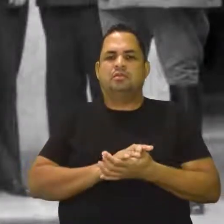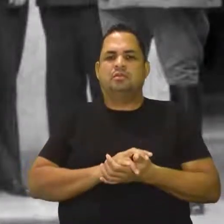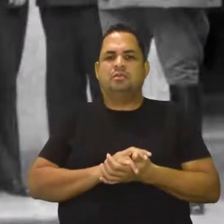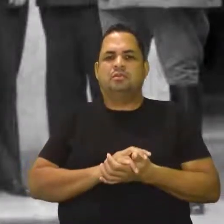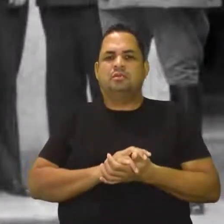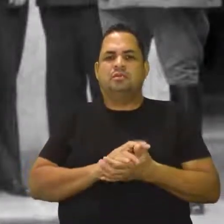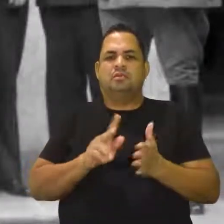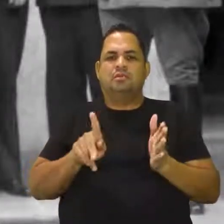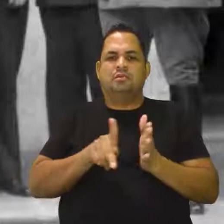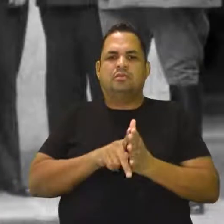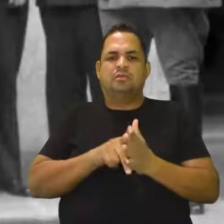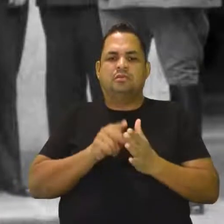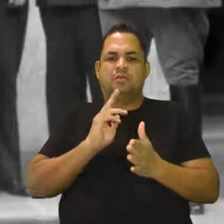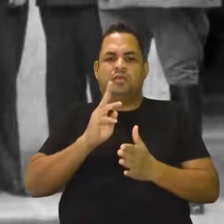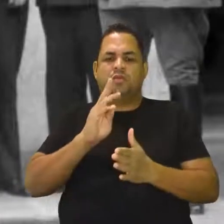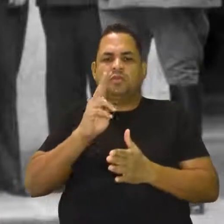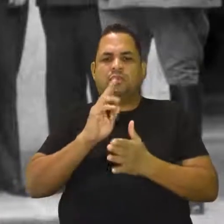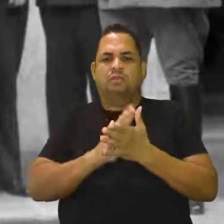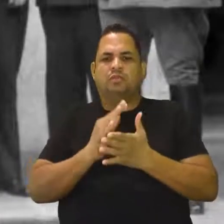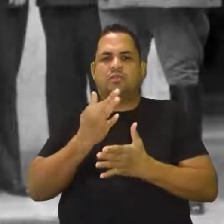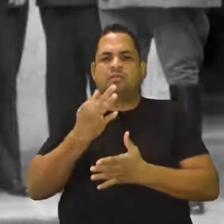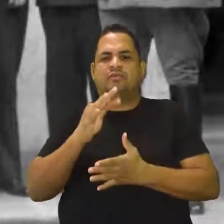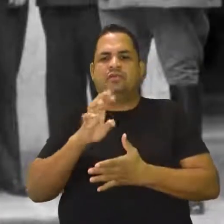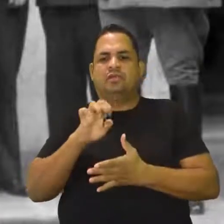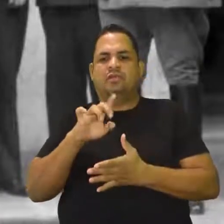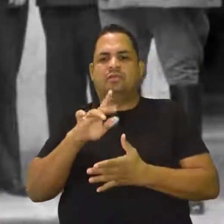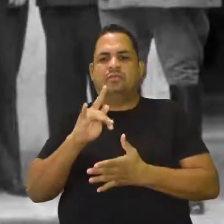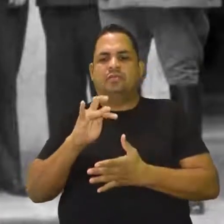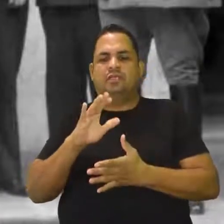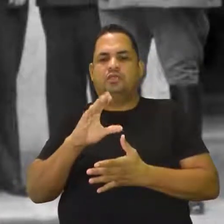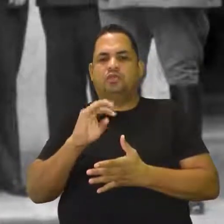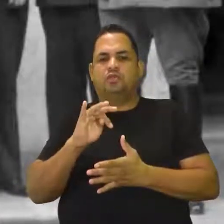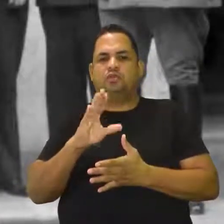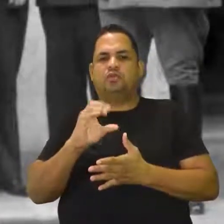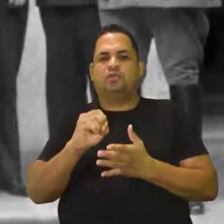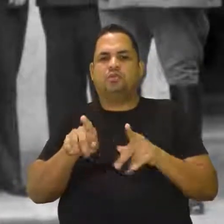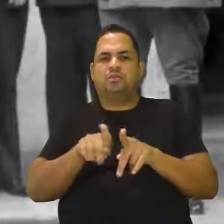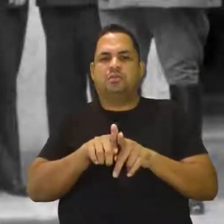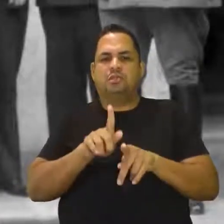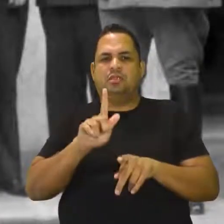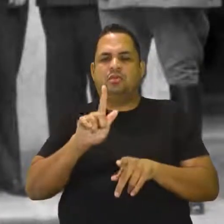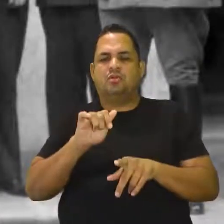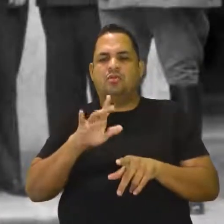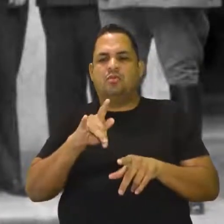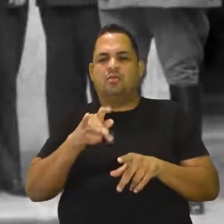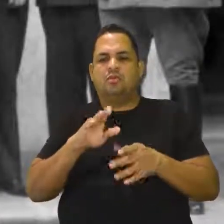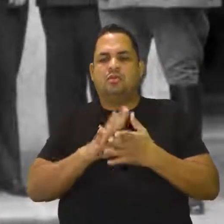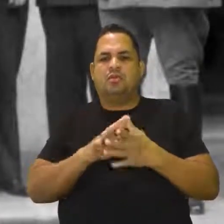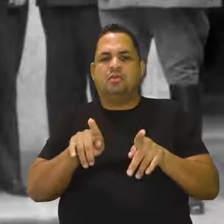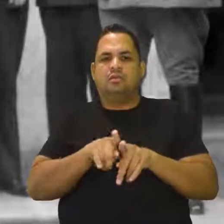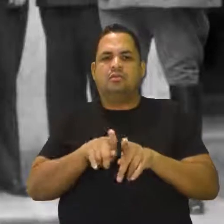própria permanência do Floriano Peixoto, que foi através de um golpe, e agora